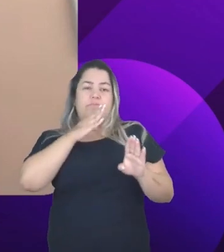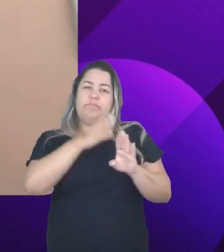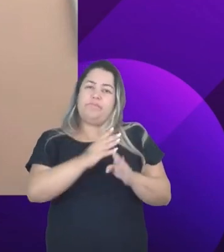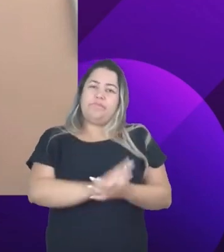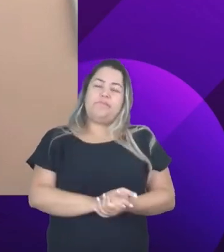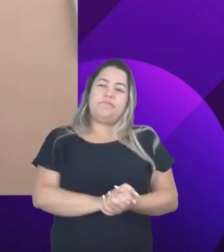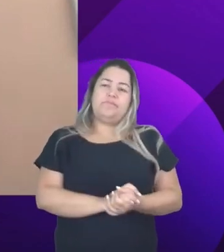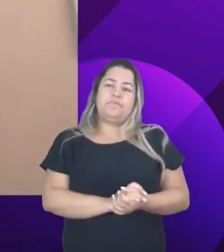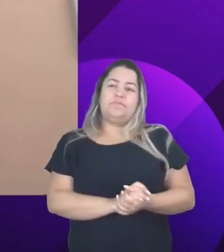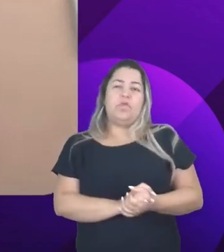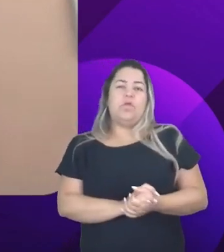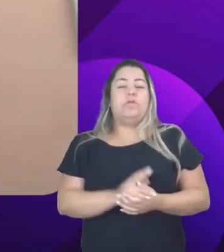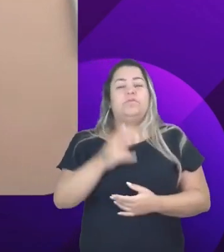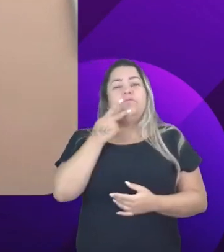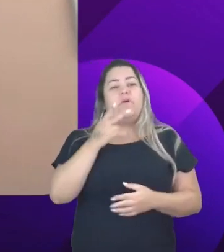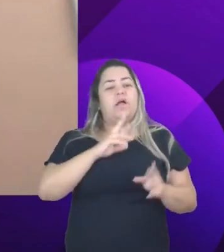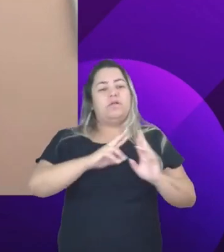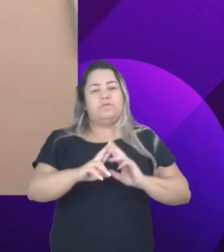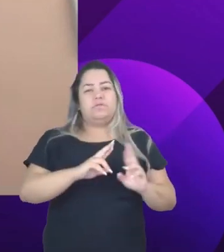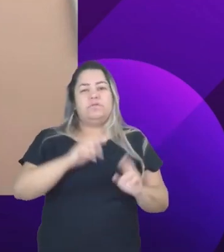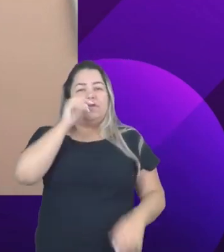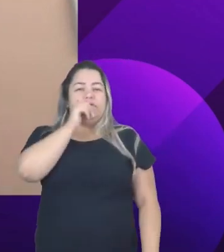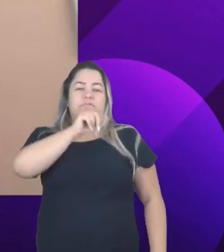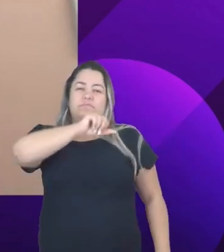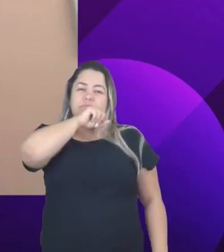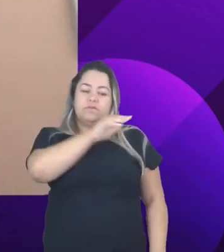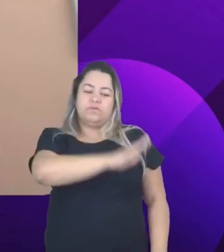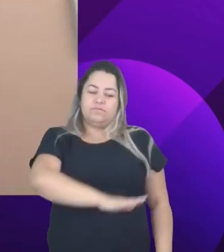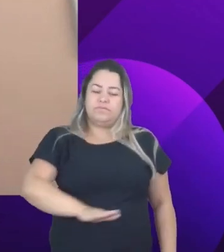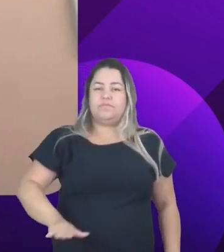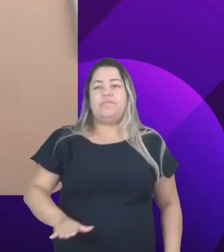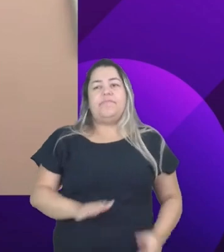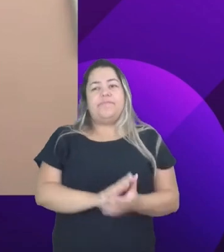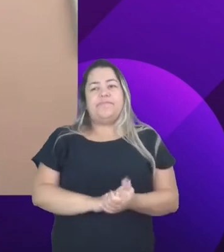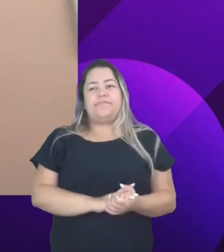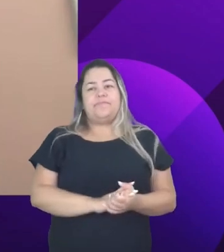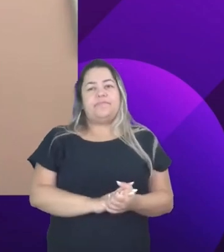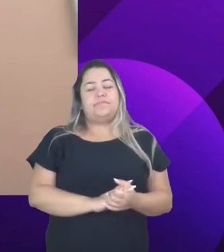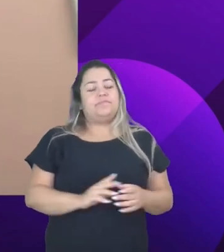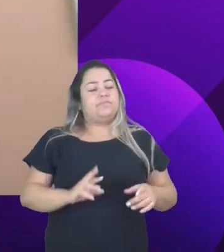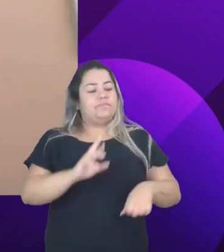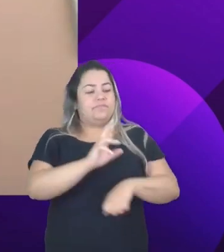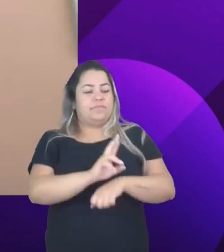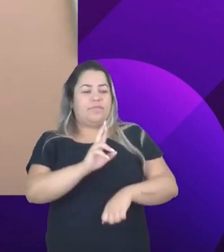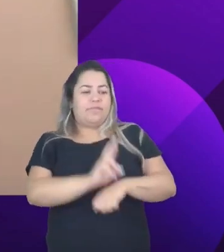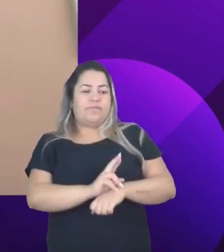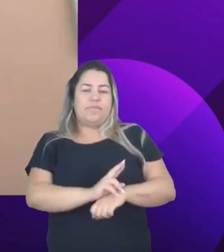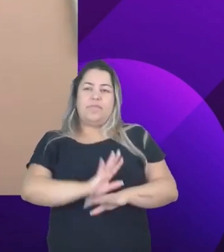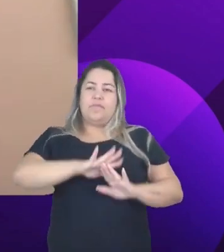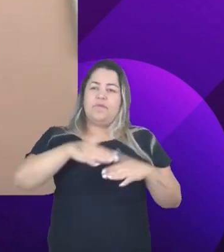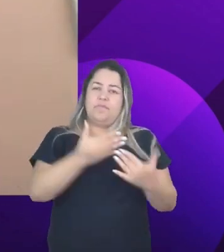principalmente quando a gente fala em relação às mães, crianças, vagas na creche, na